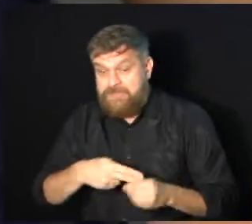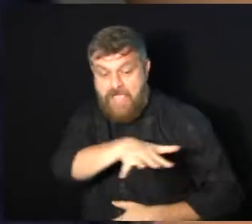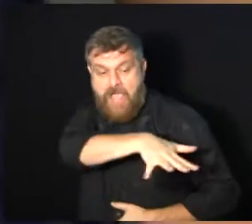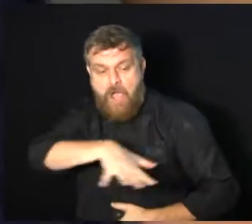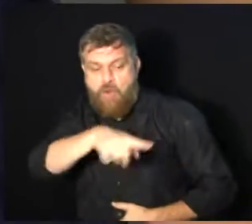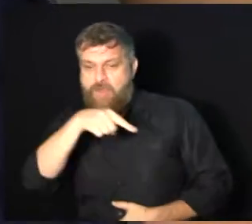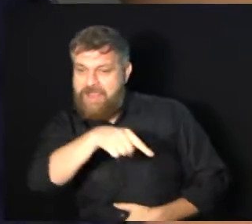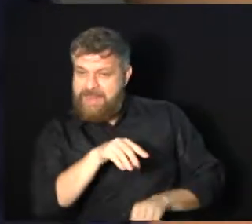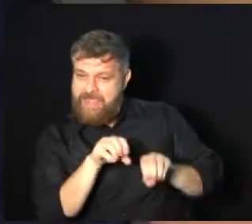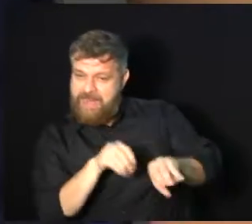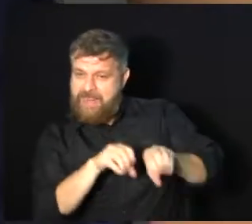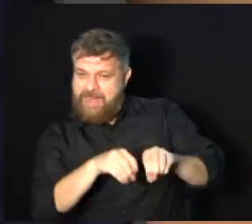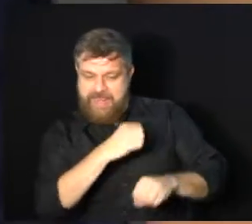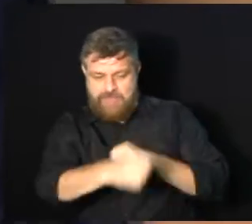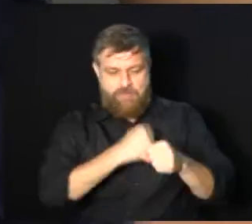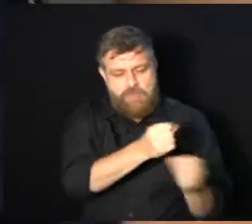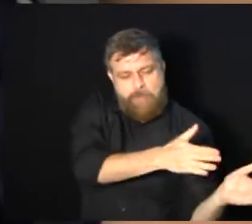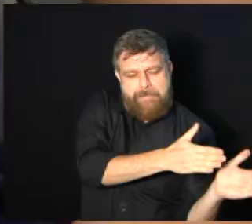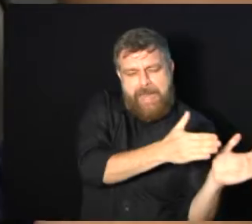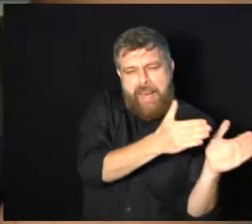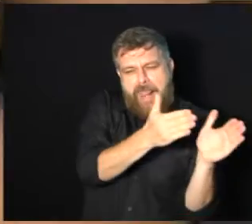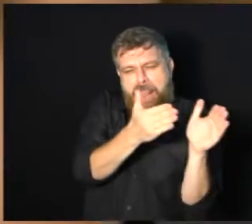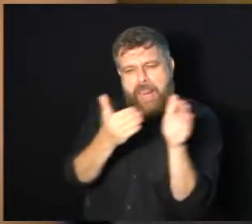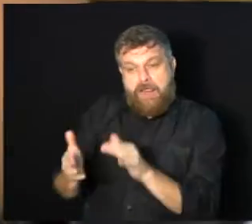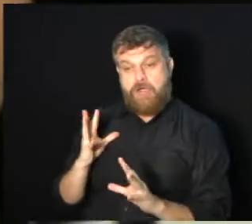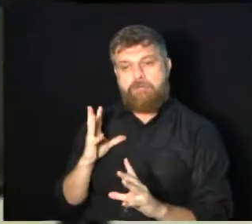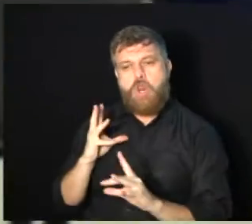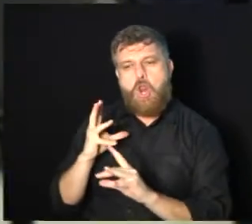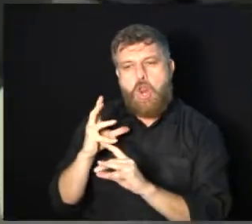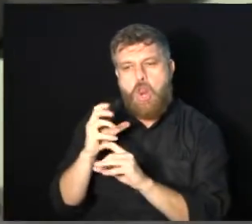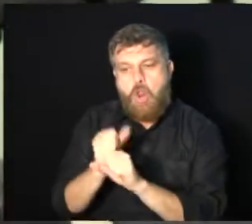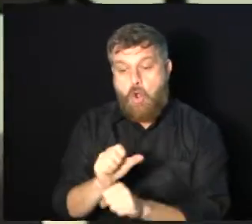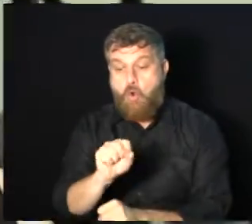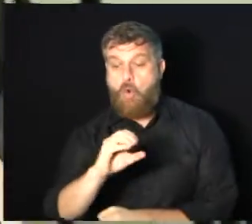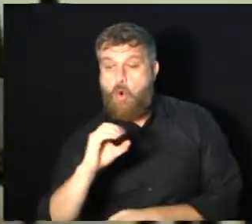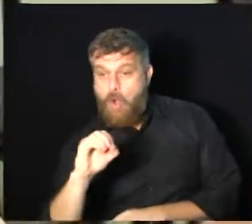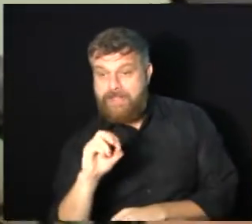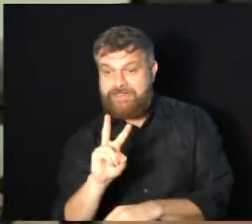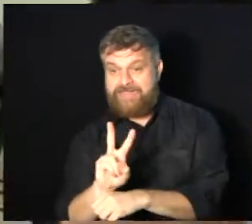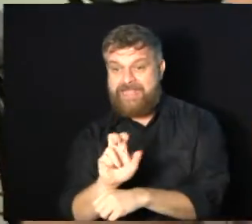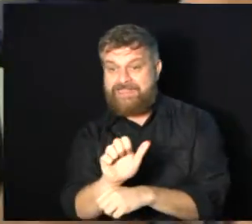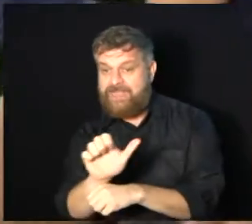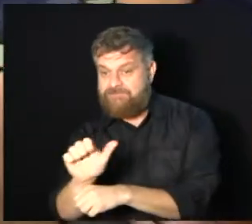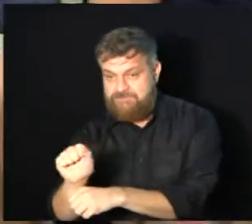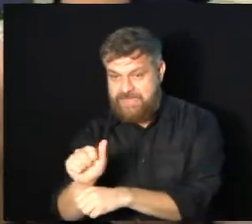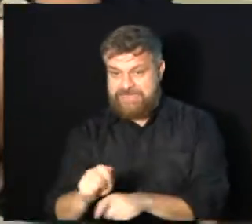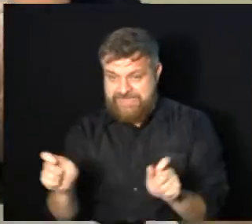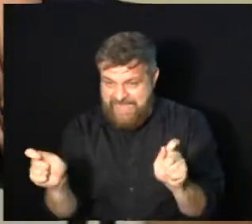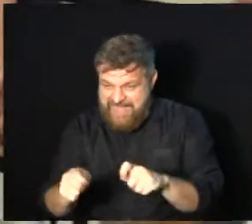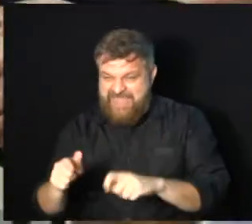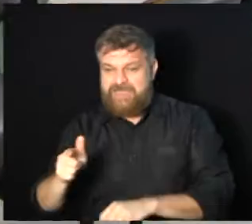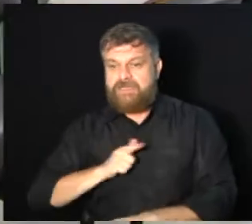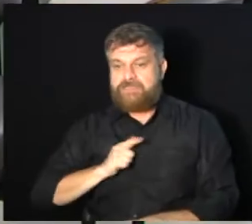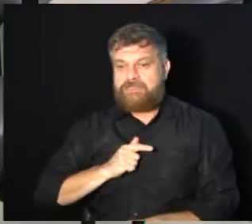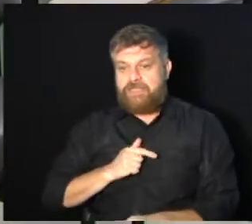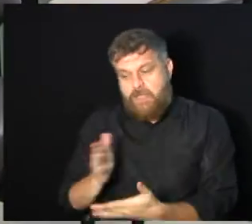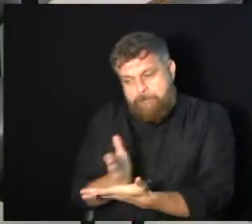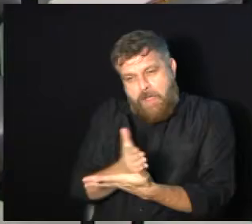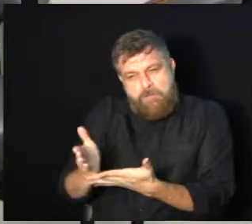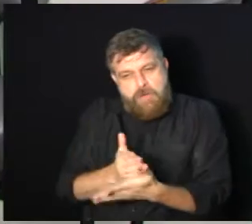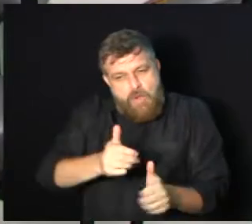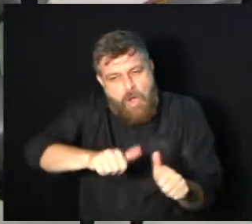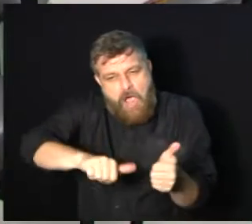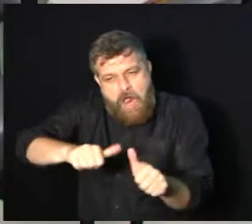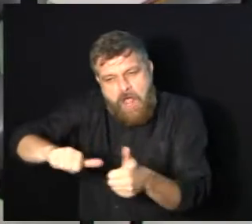para as aulas ao longo do ano. No total, são 80 vagas disponíveis, mas para isso existe um processo